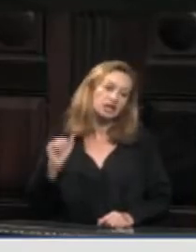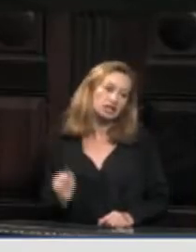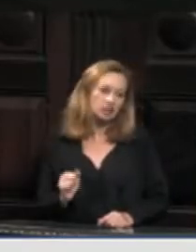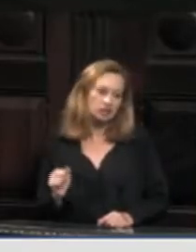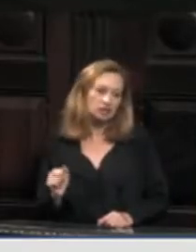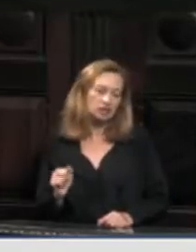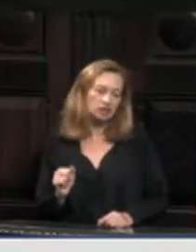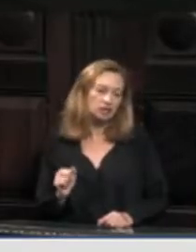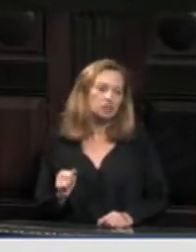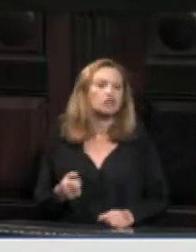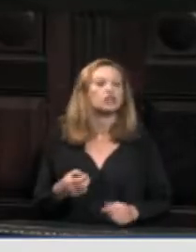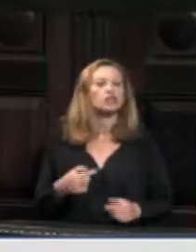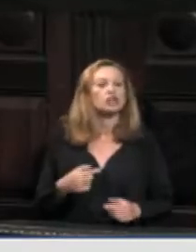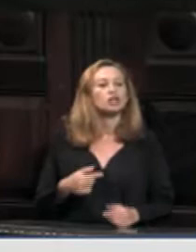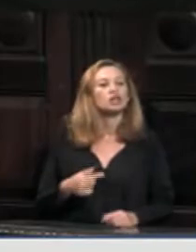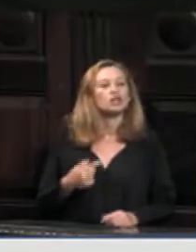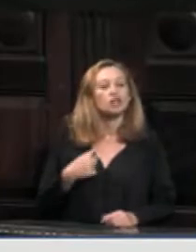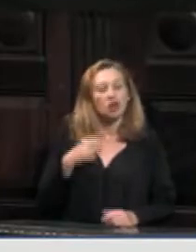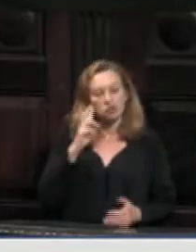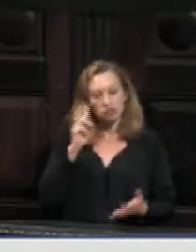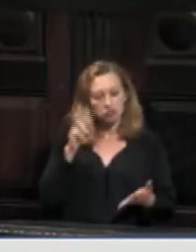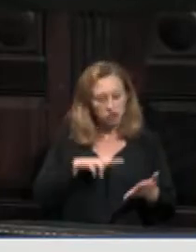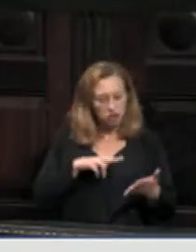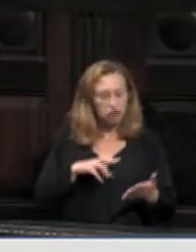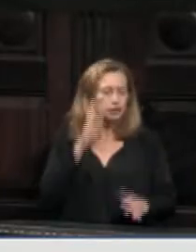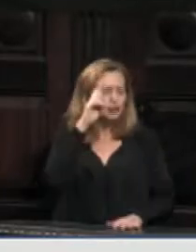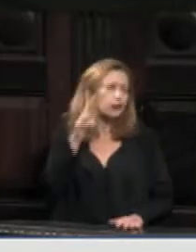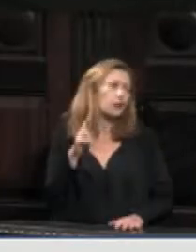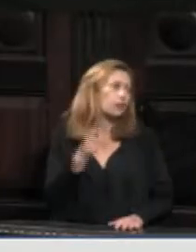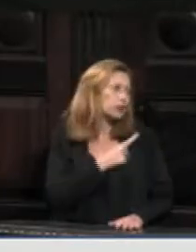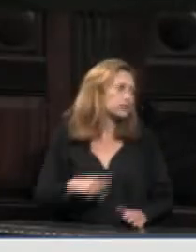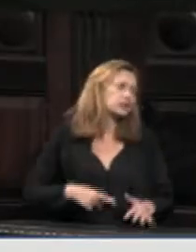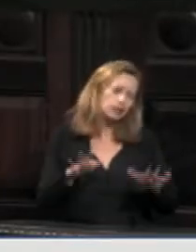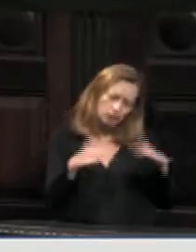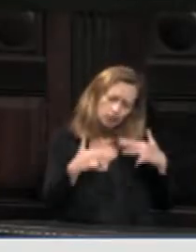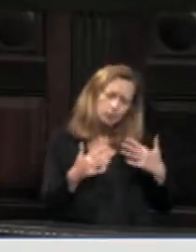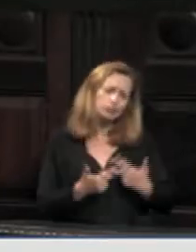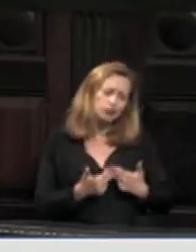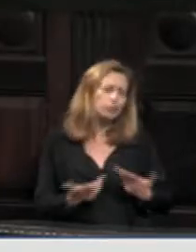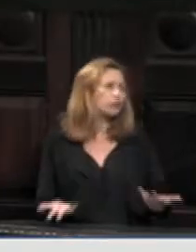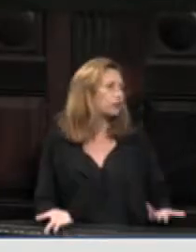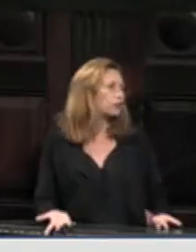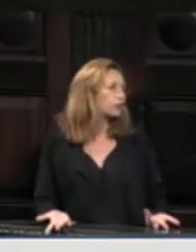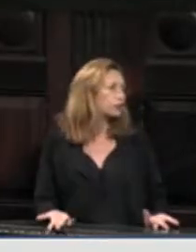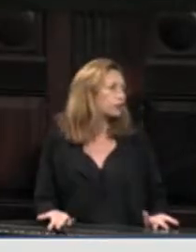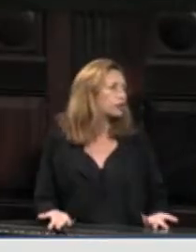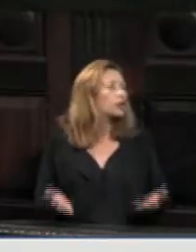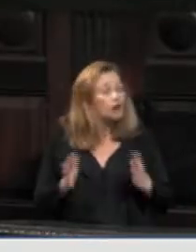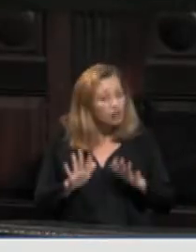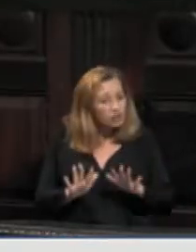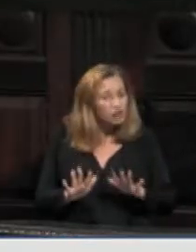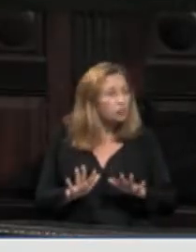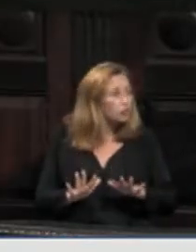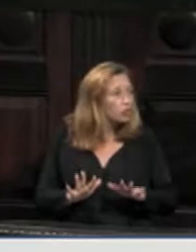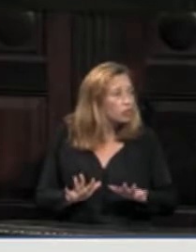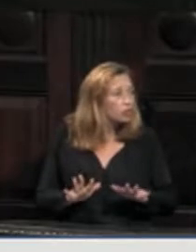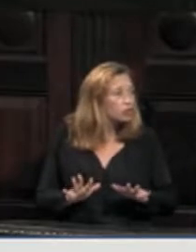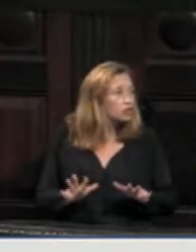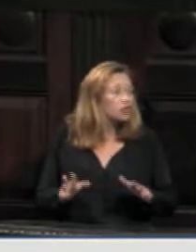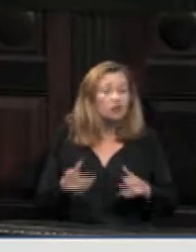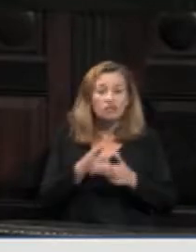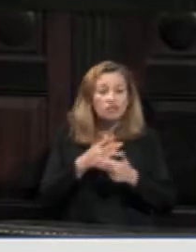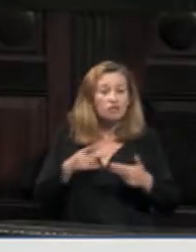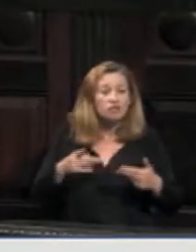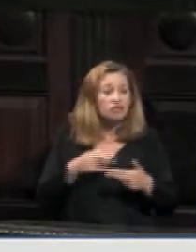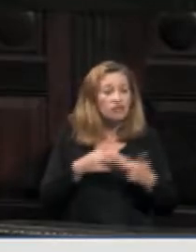E eu abri as contas. Senhor presidente, por favor. Ouvindo, deputado. Por gentileza, senão está cheio de